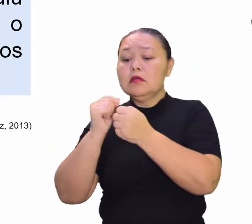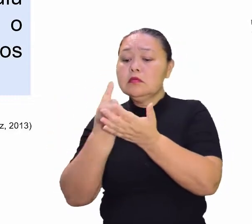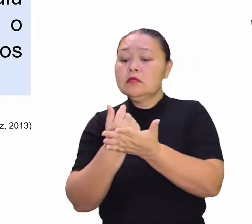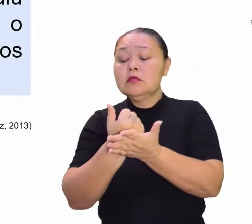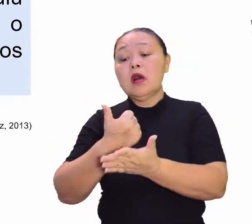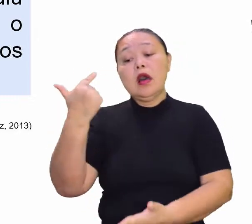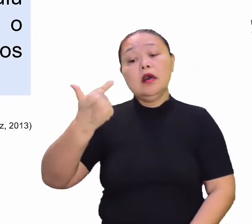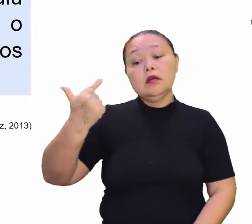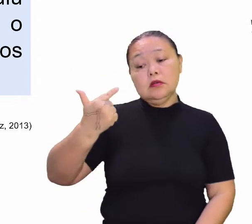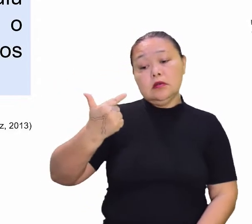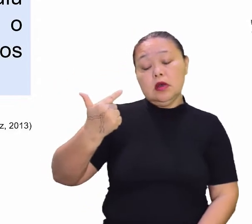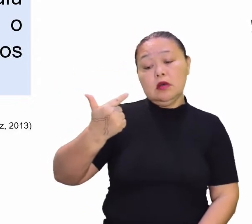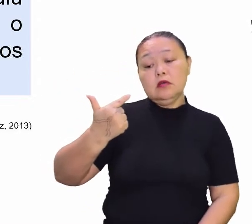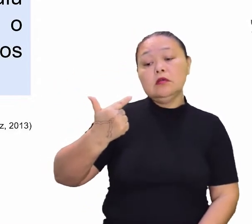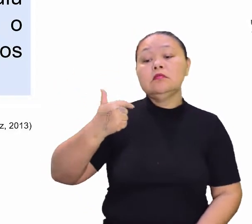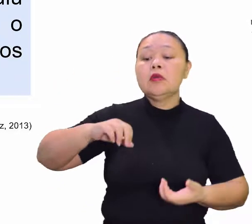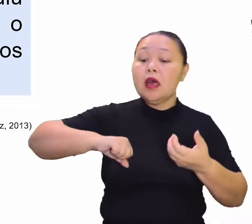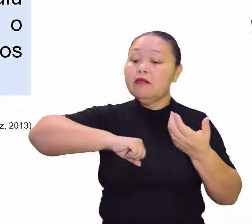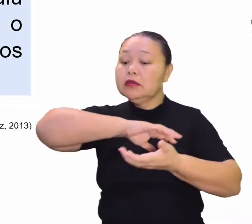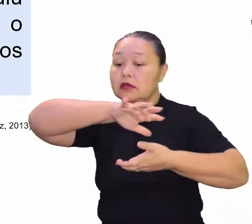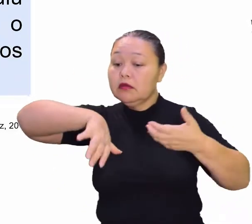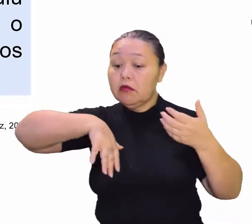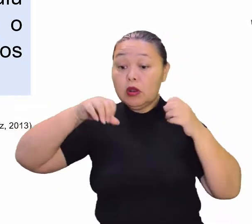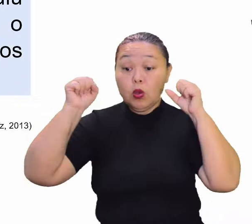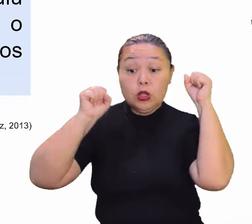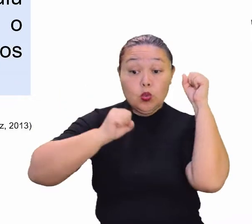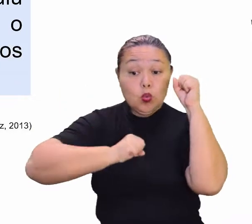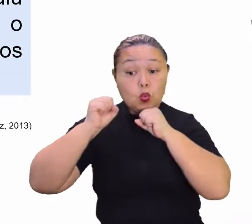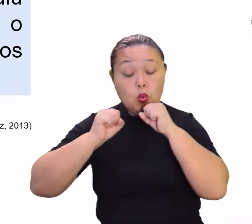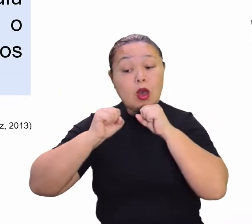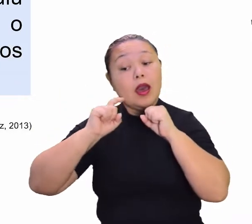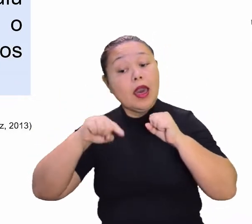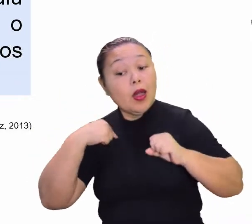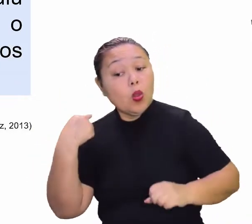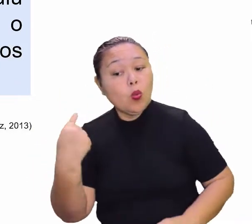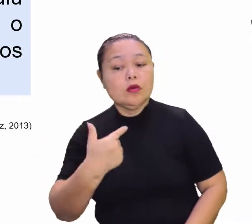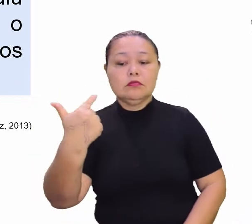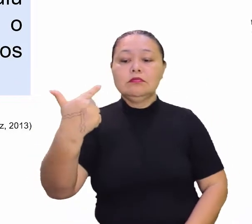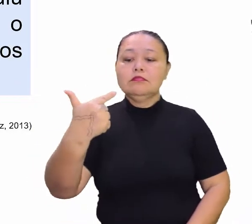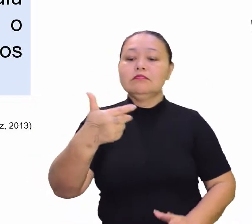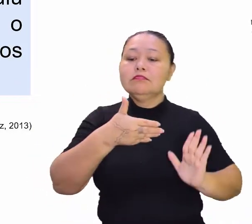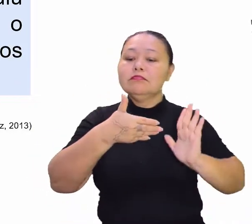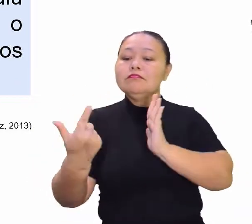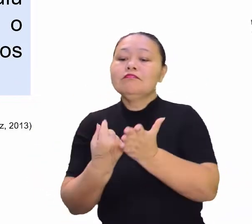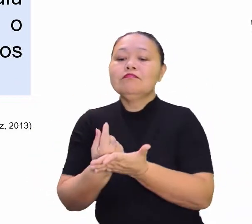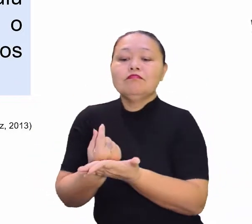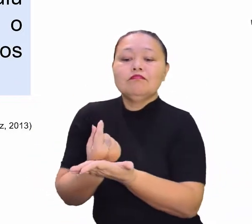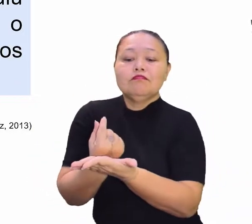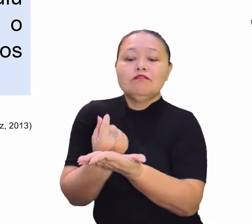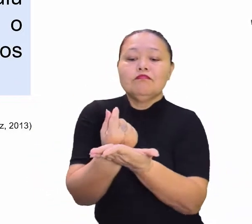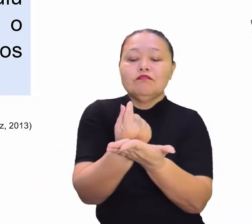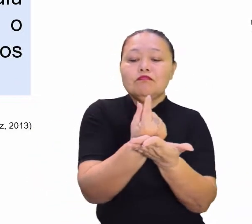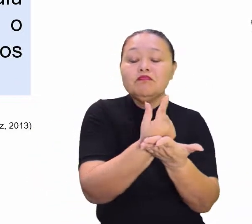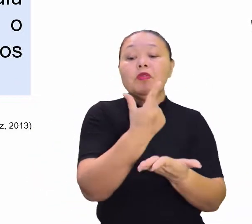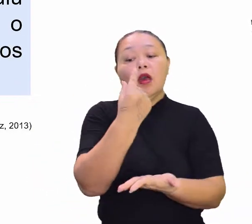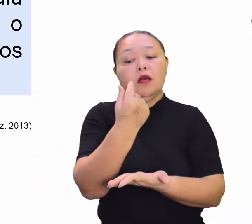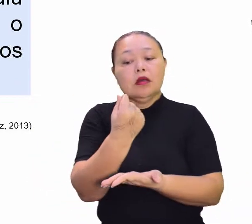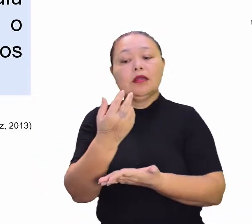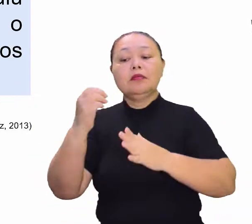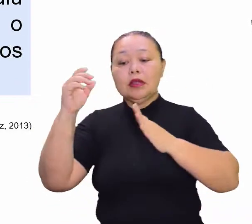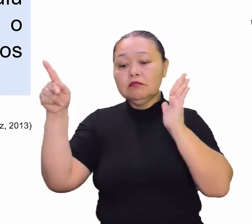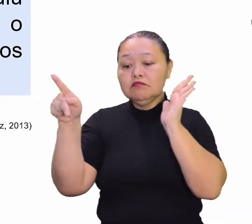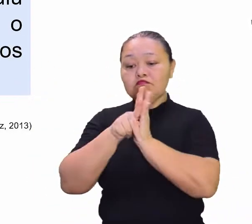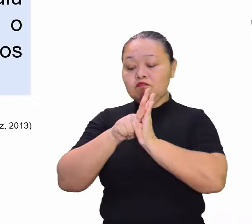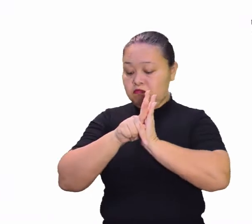a segunda, que já vai ser Revolução Industrial, é a nossa segunda fase do capitalismo, que é o chamado capitalismo